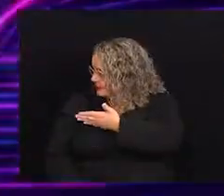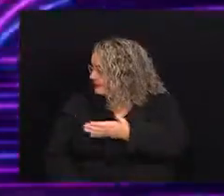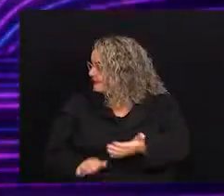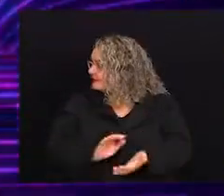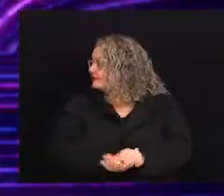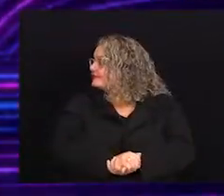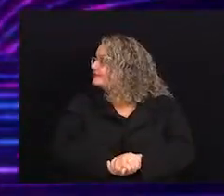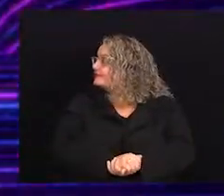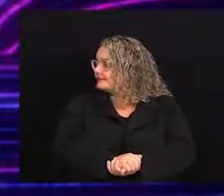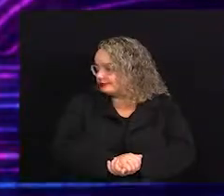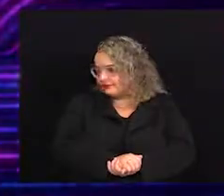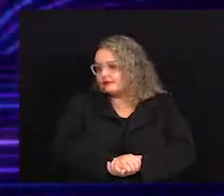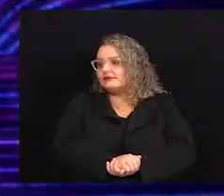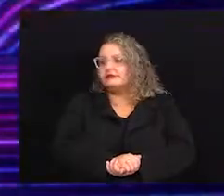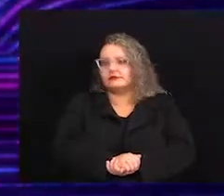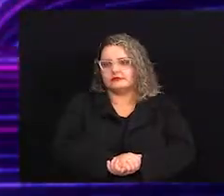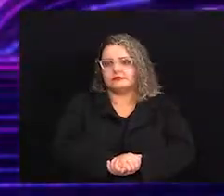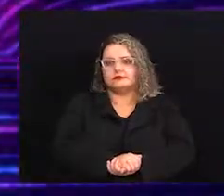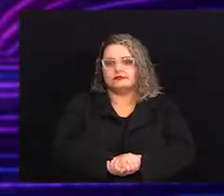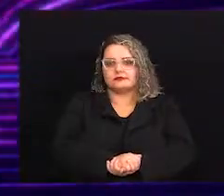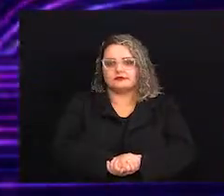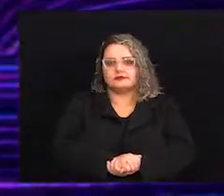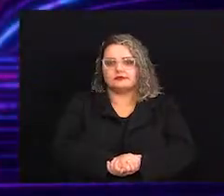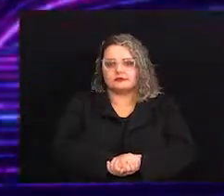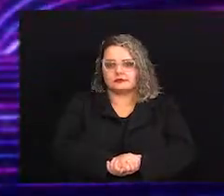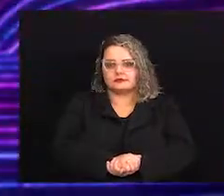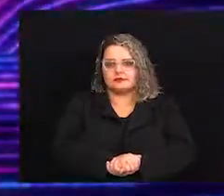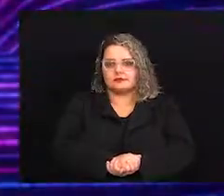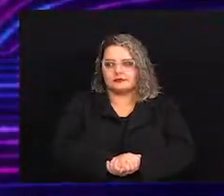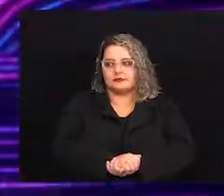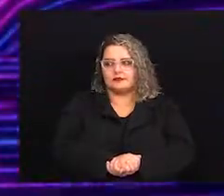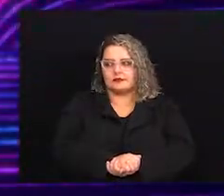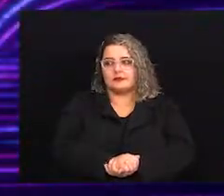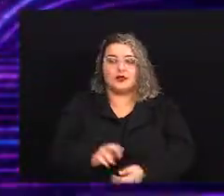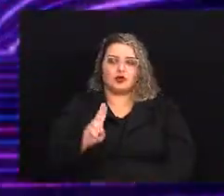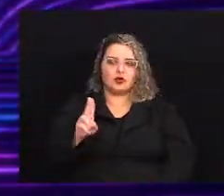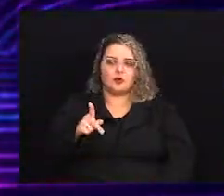nome até a letra Z. Eu sou Letícia Wierchowski,